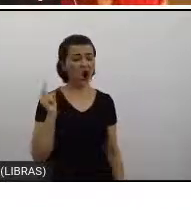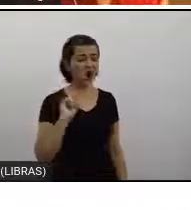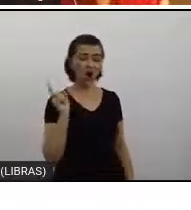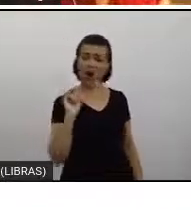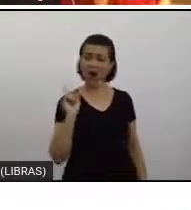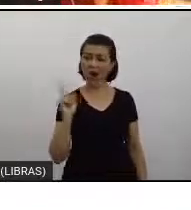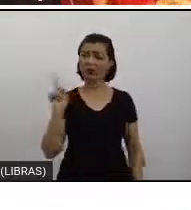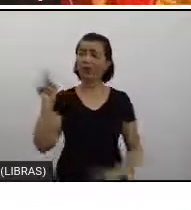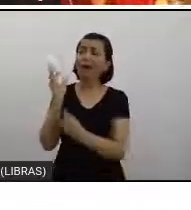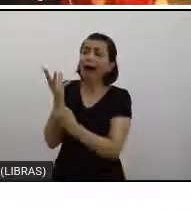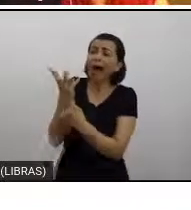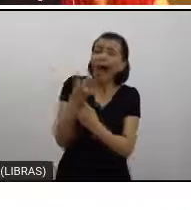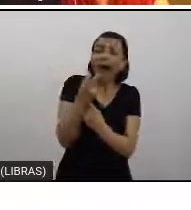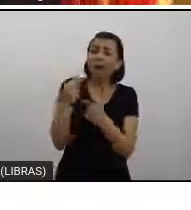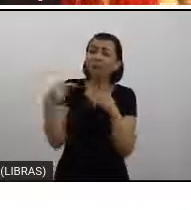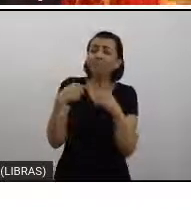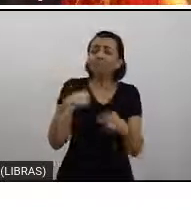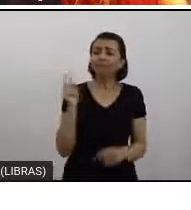entra, né?